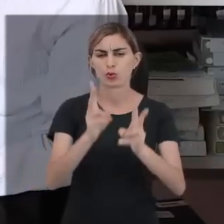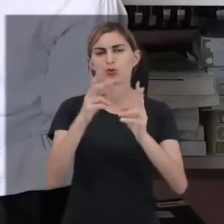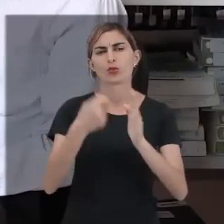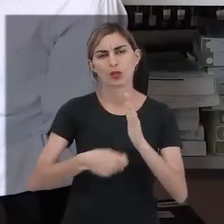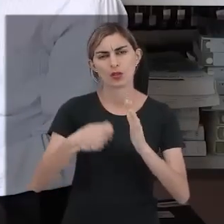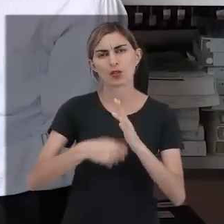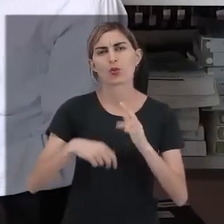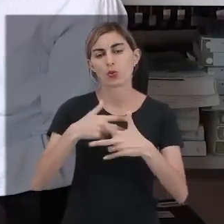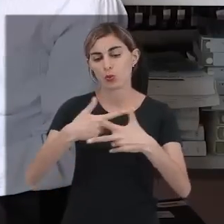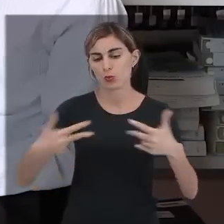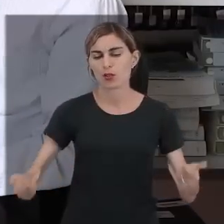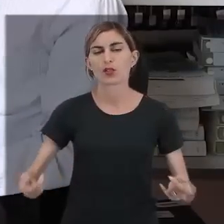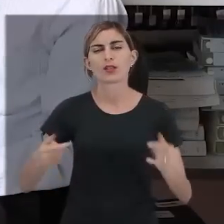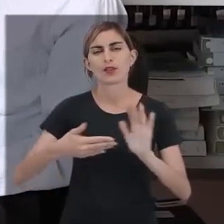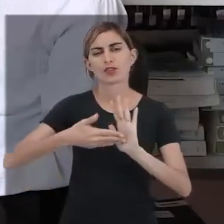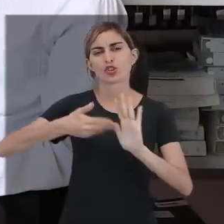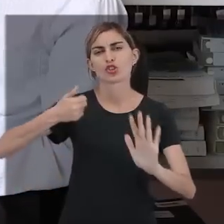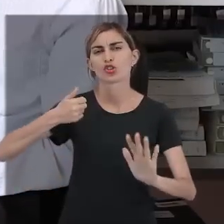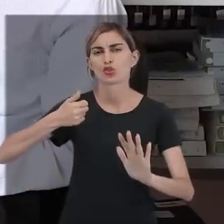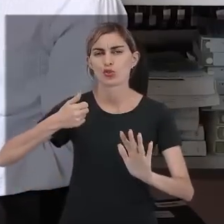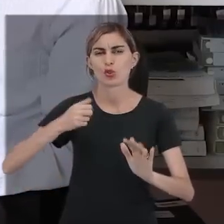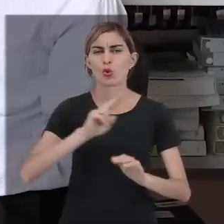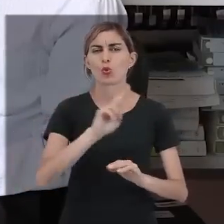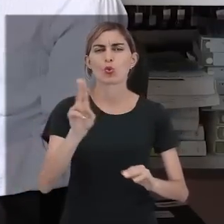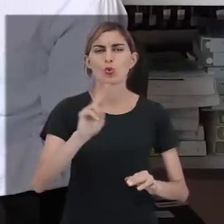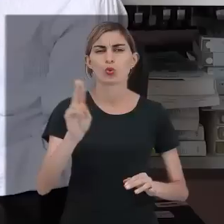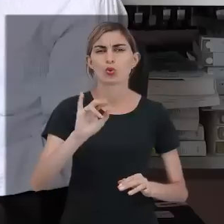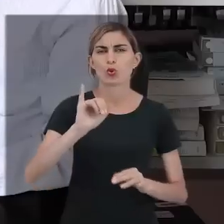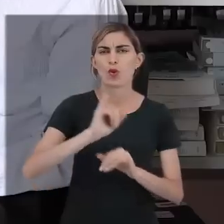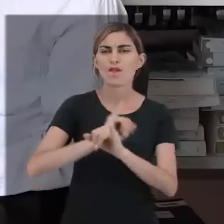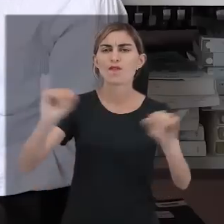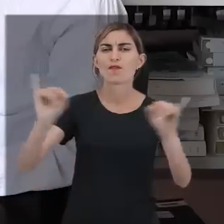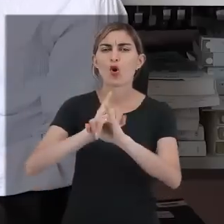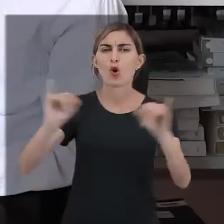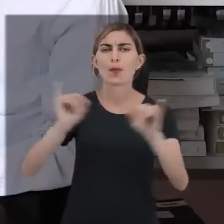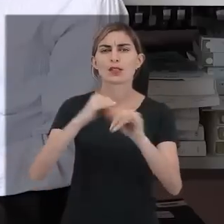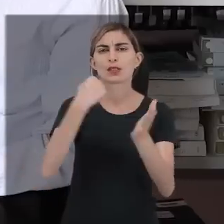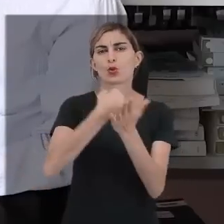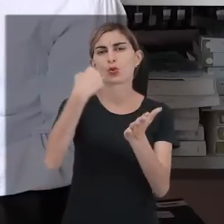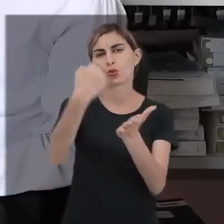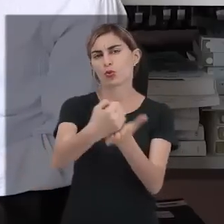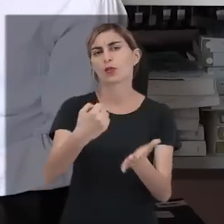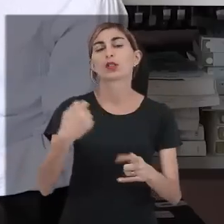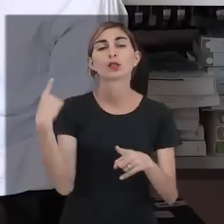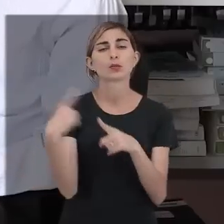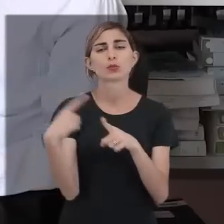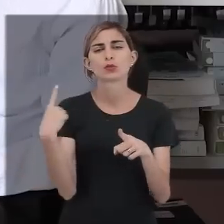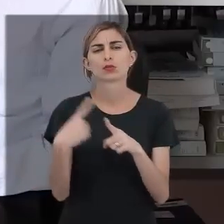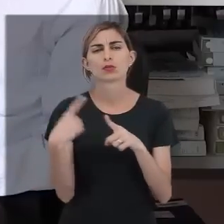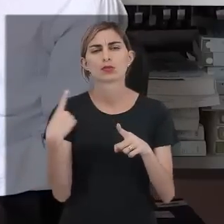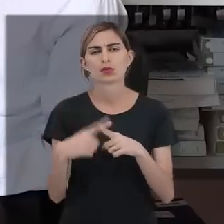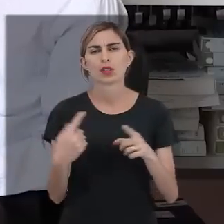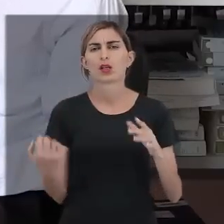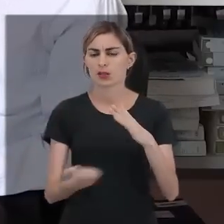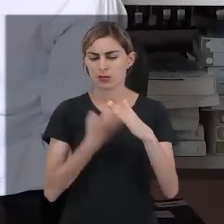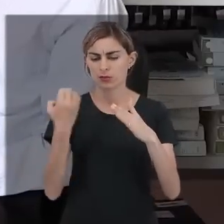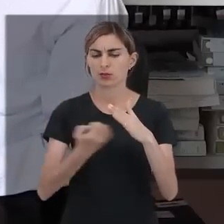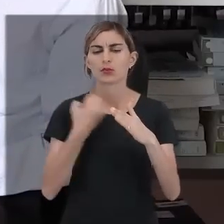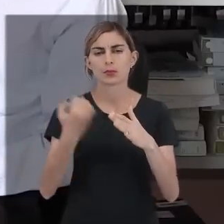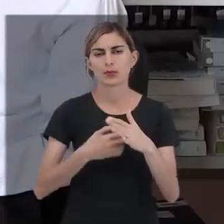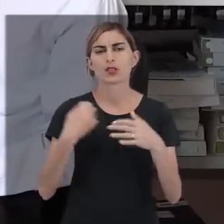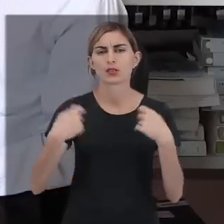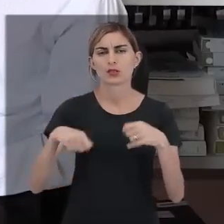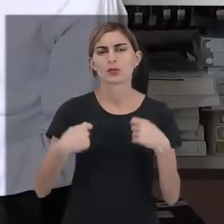mas o termo da qualidade foi retirado. Agora é chamada informação documentada. Por quê? Né, a empresa tem que